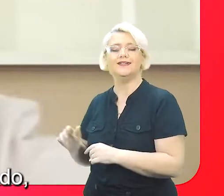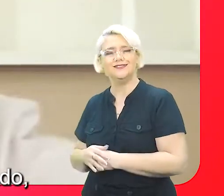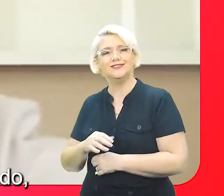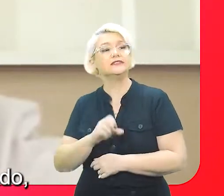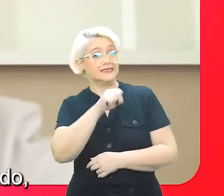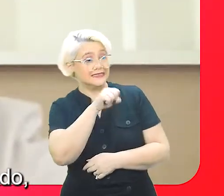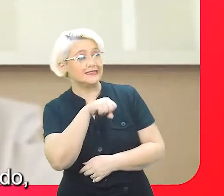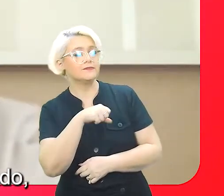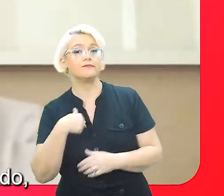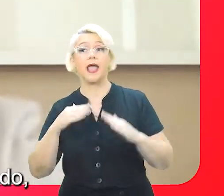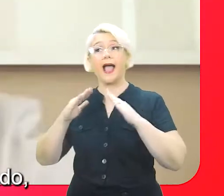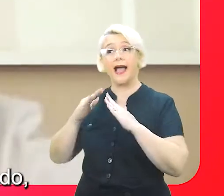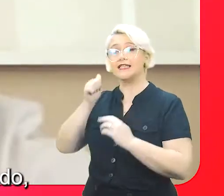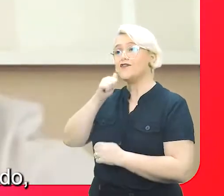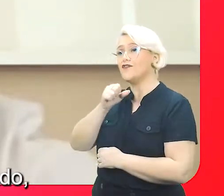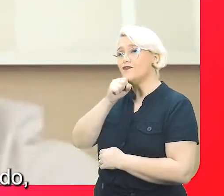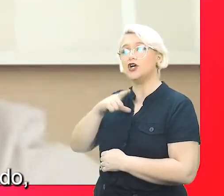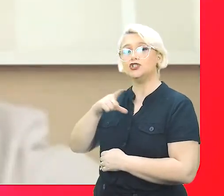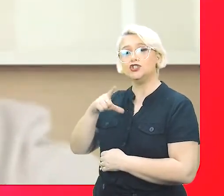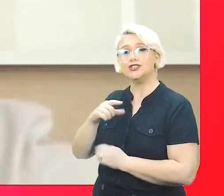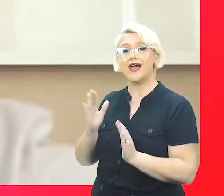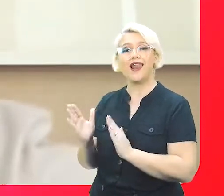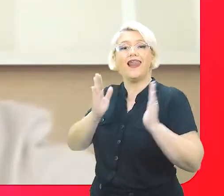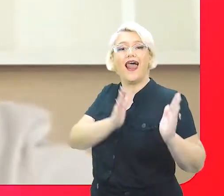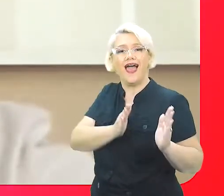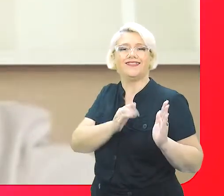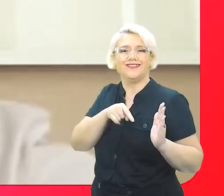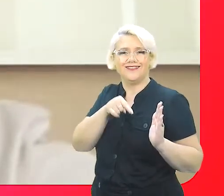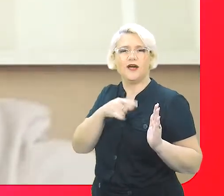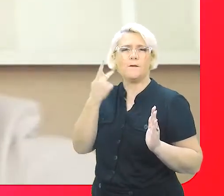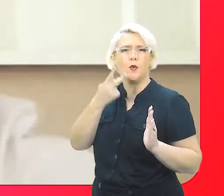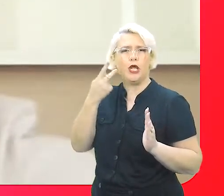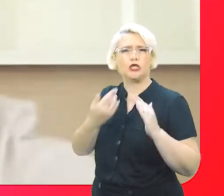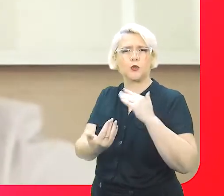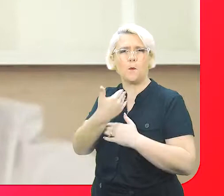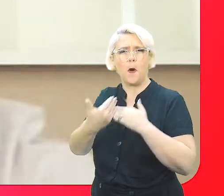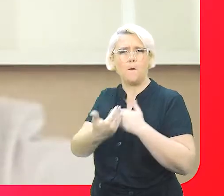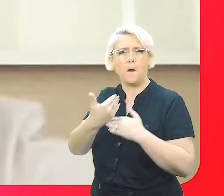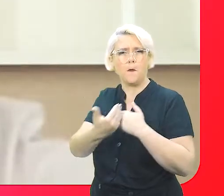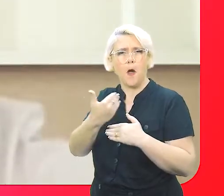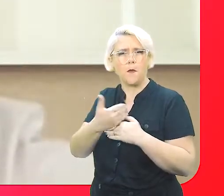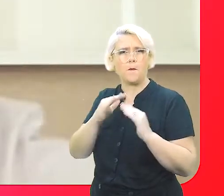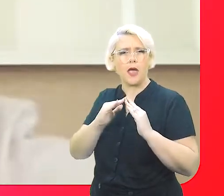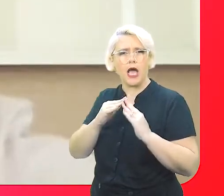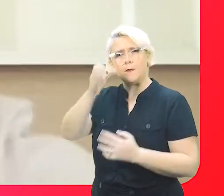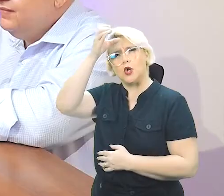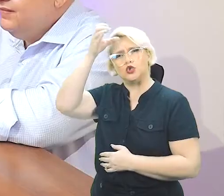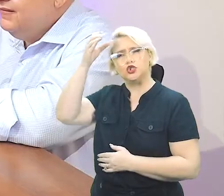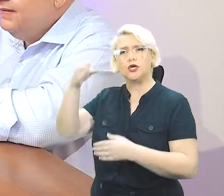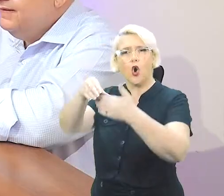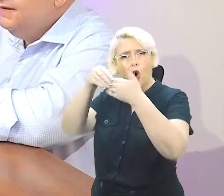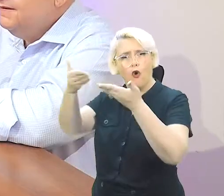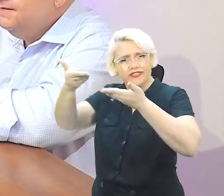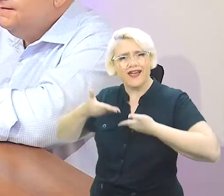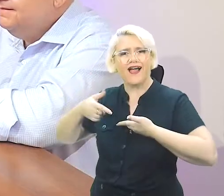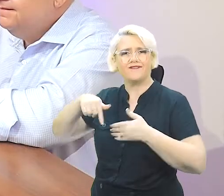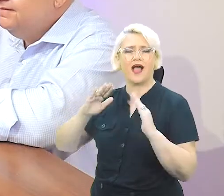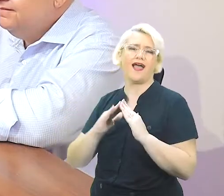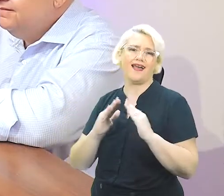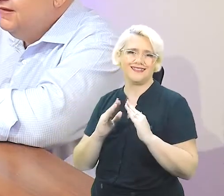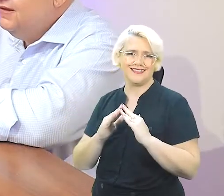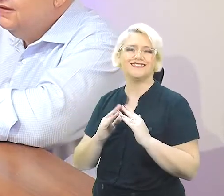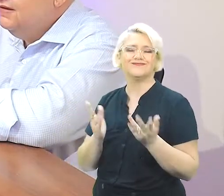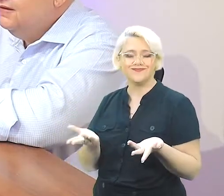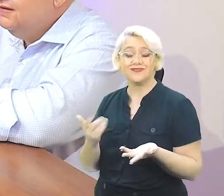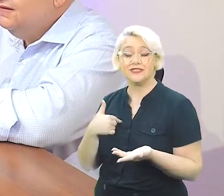Sim. E a casa da minha avó também tinha esse lado de ter muita gente que o meu tio trazia para